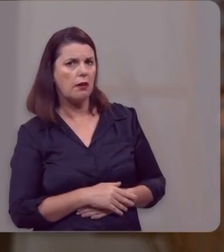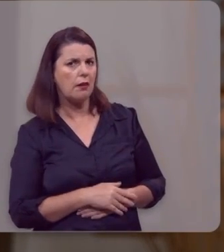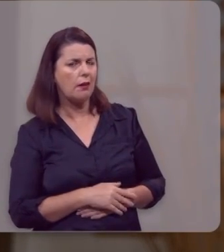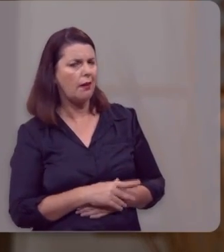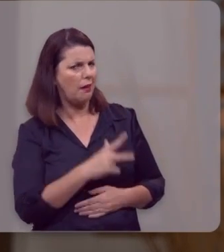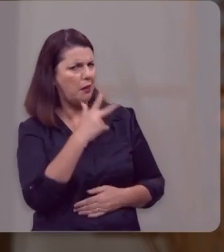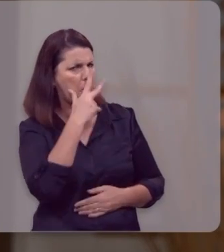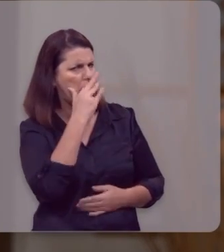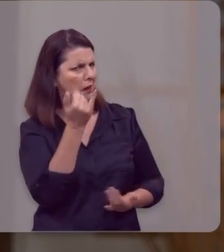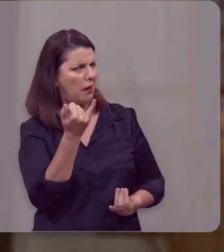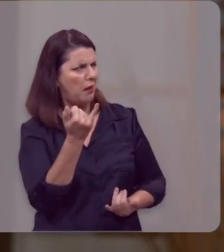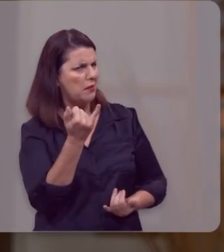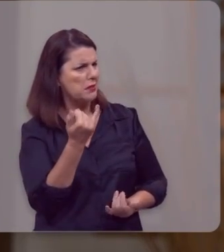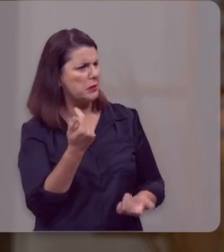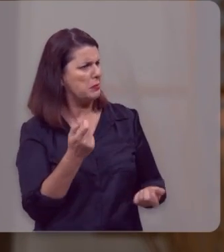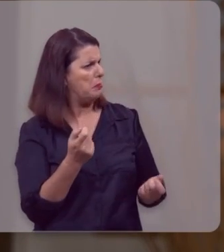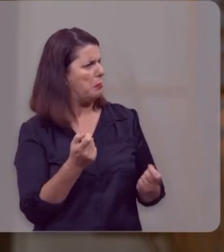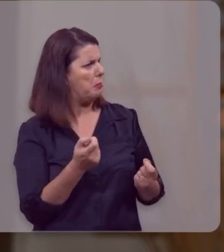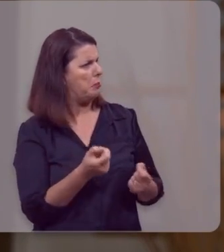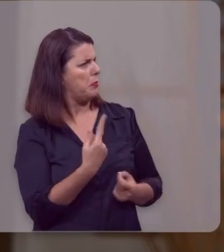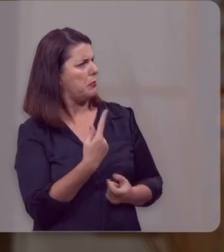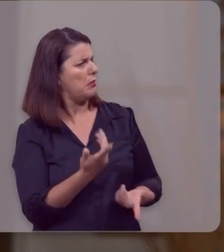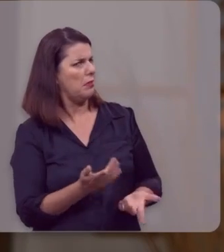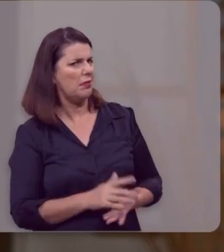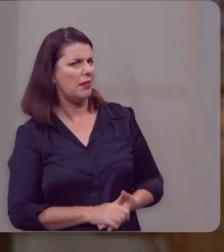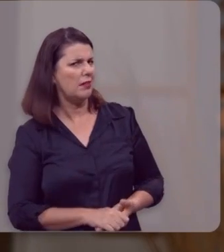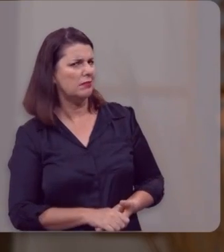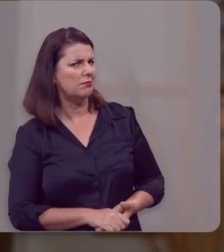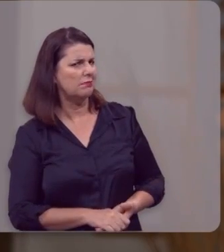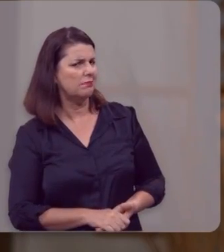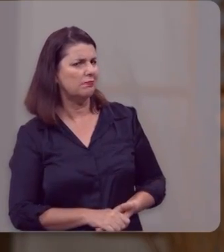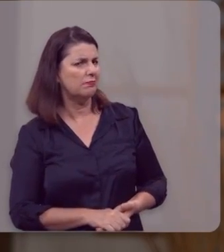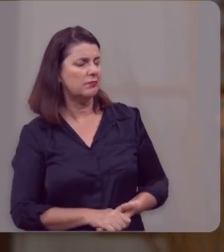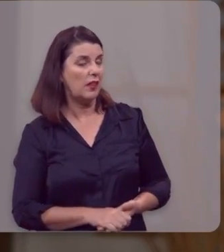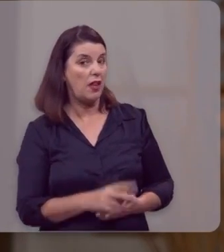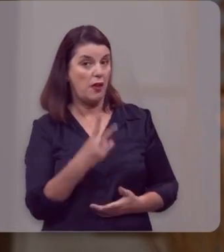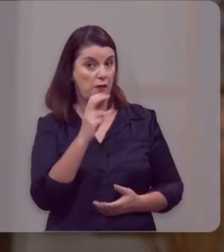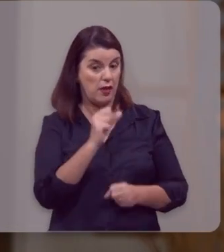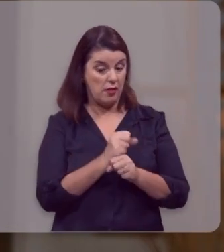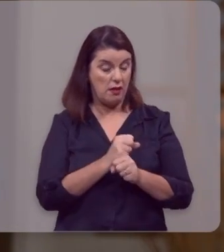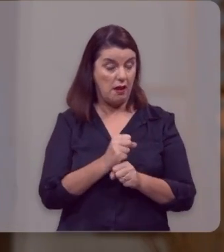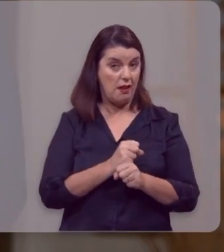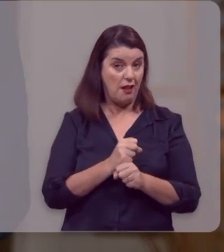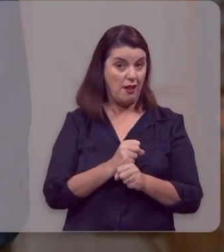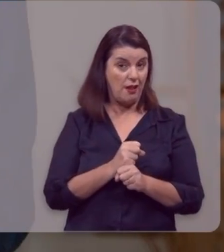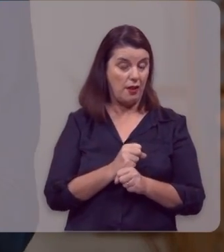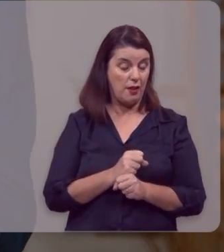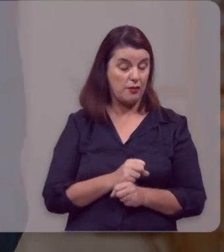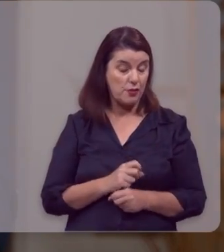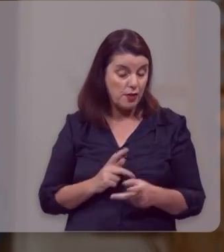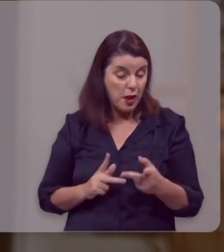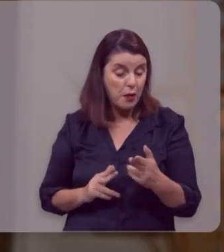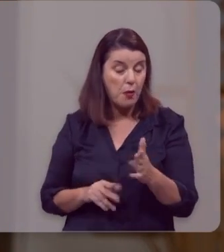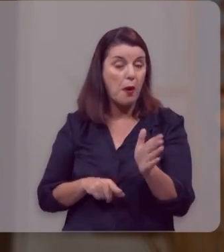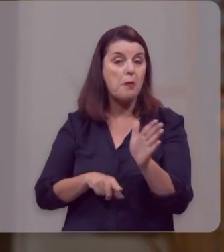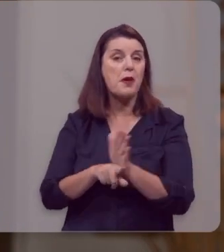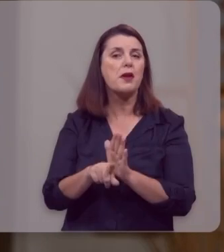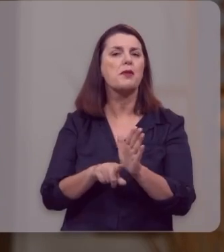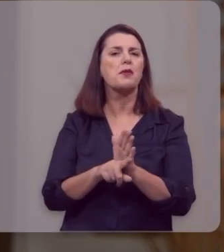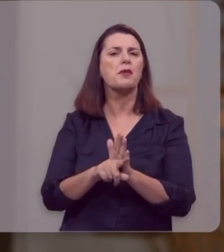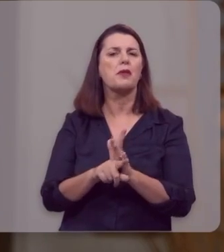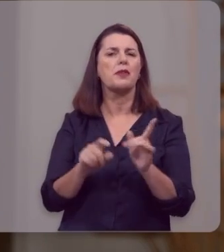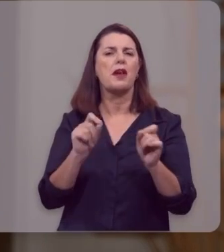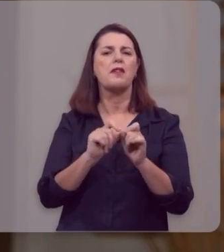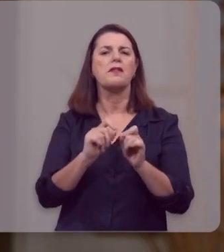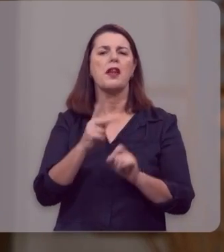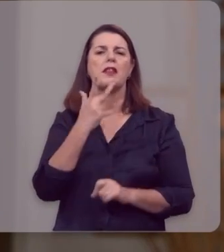Parece óbvia demais essa pergunta. Entretanto, há 20 anos, esta mesma pergunta lhe foi feita pelo